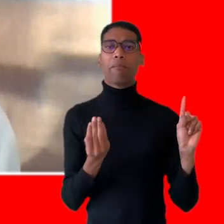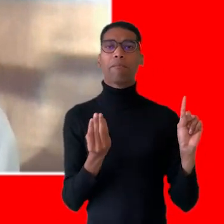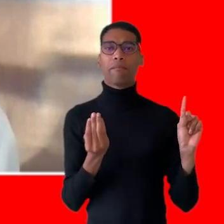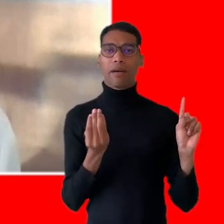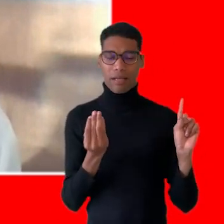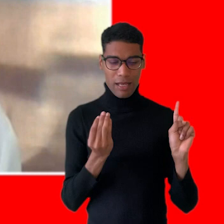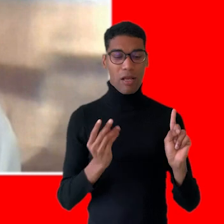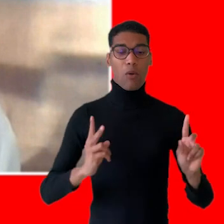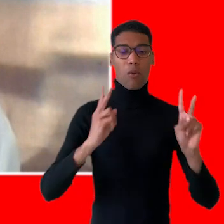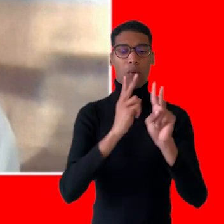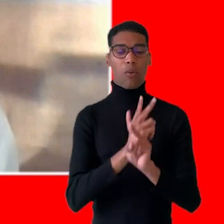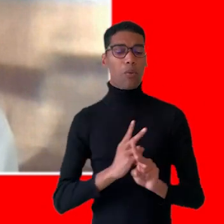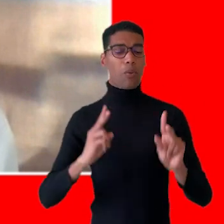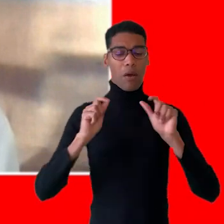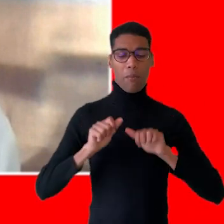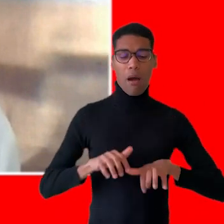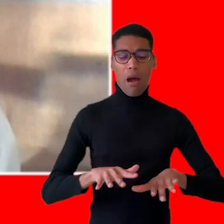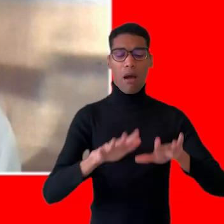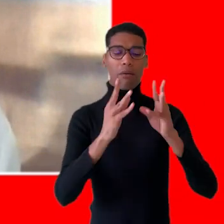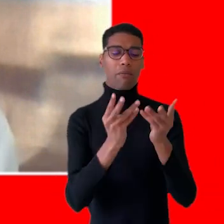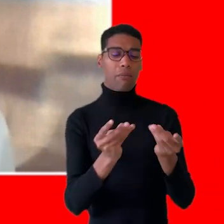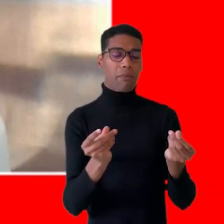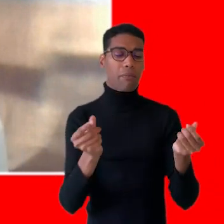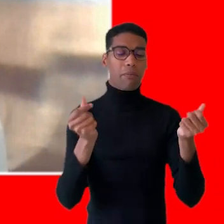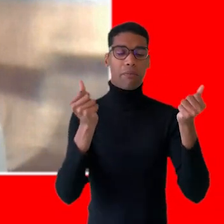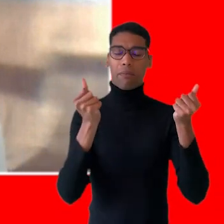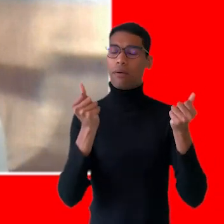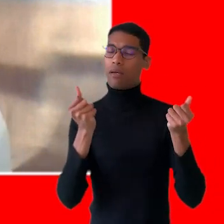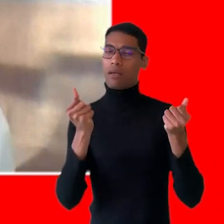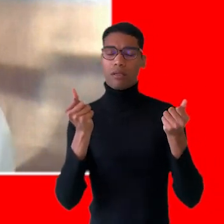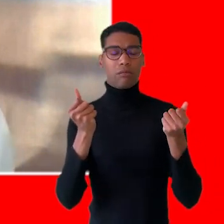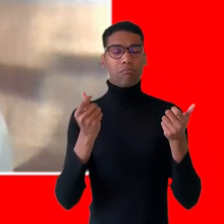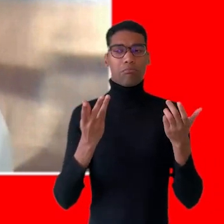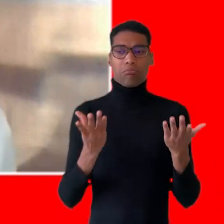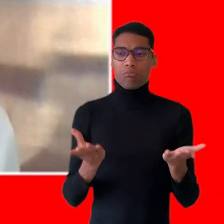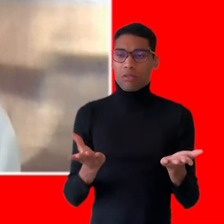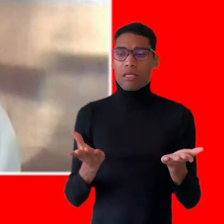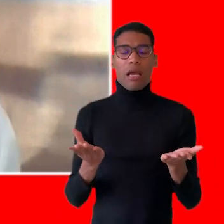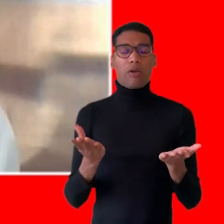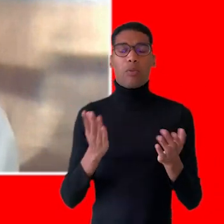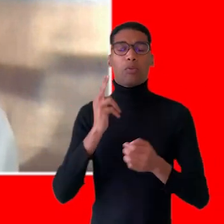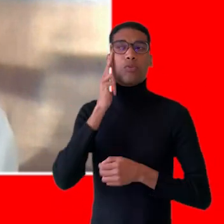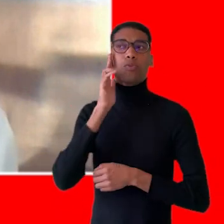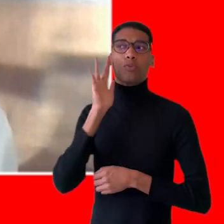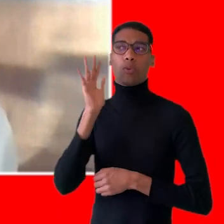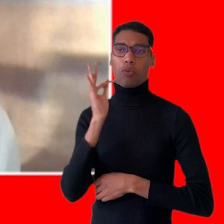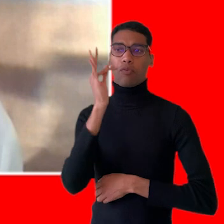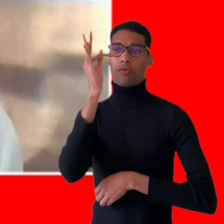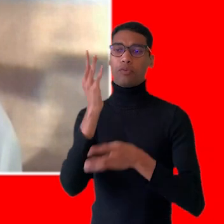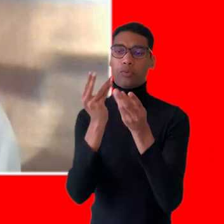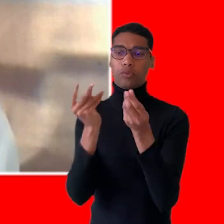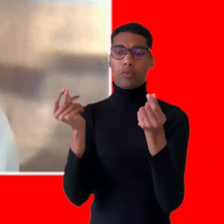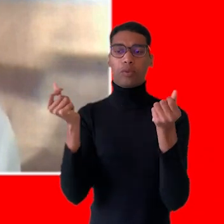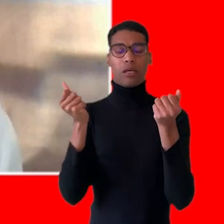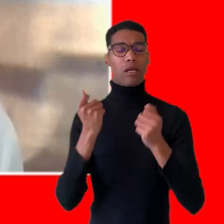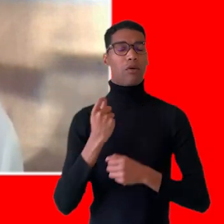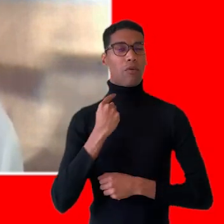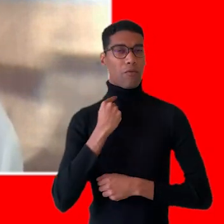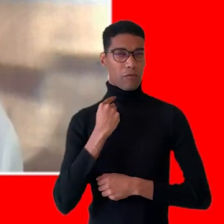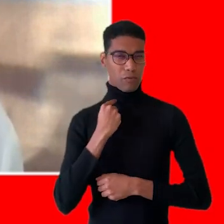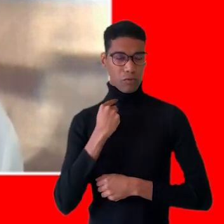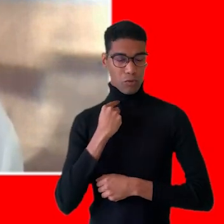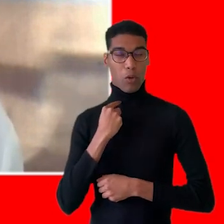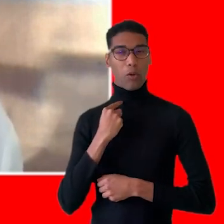sopram ventos desatados por mãos de mando, turvam o sentido do que sonhamos. Em maio, uma